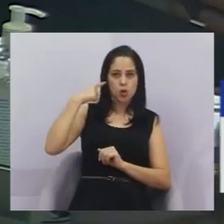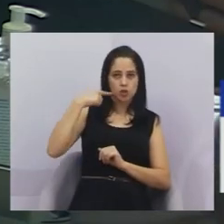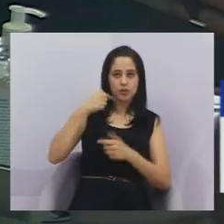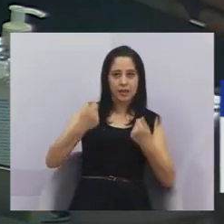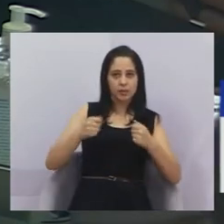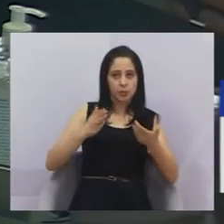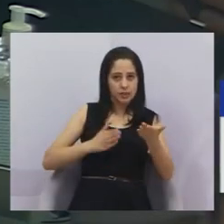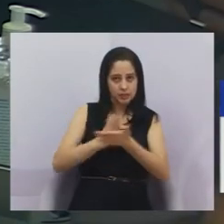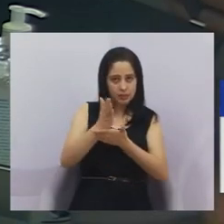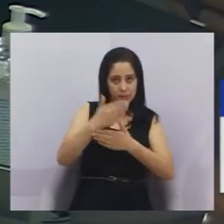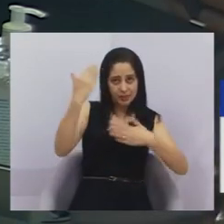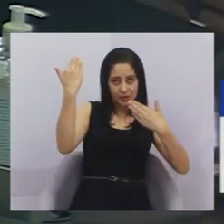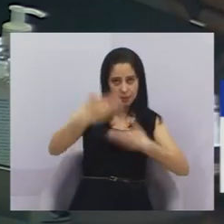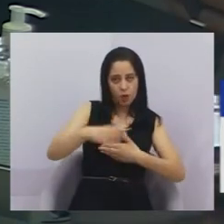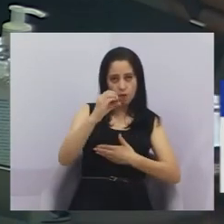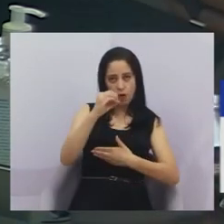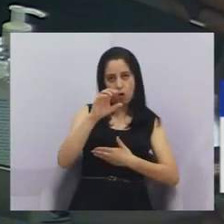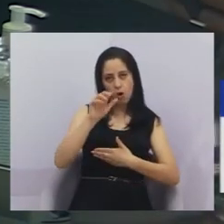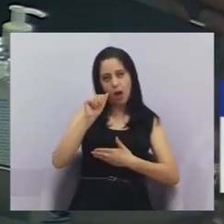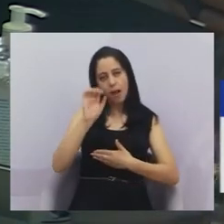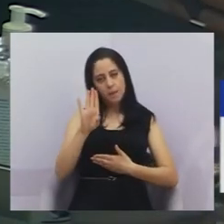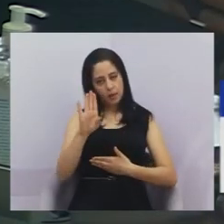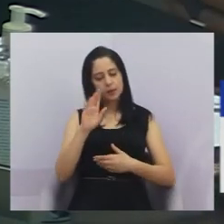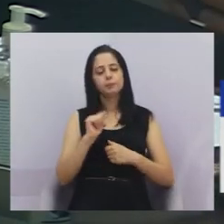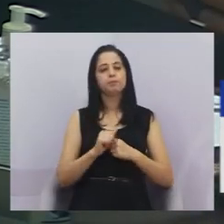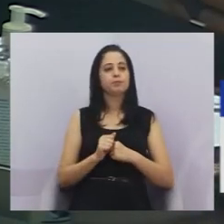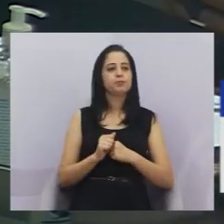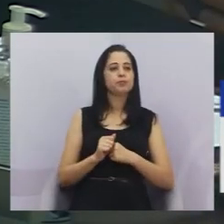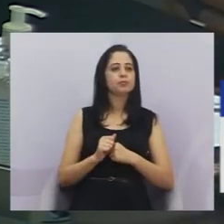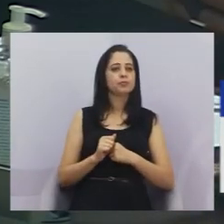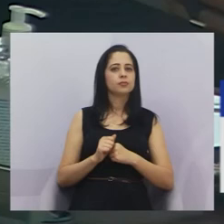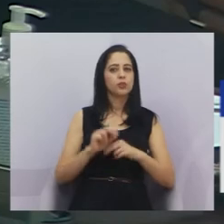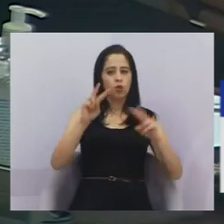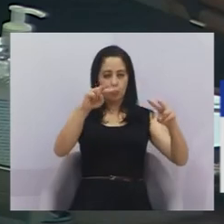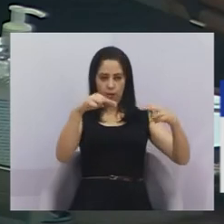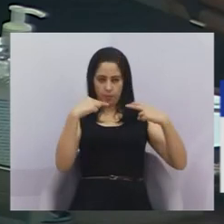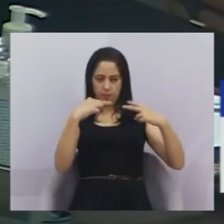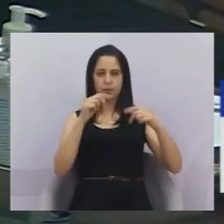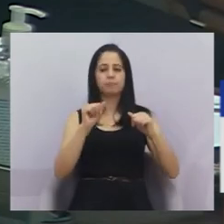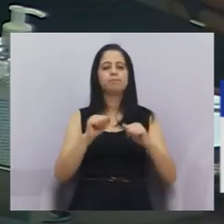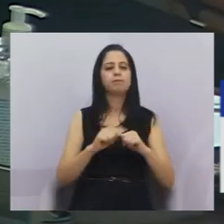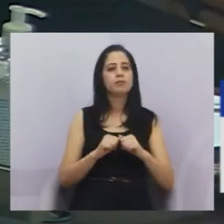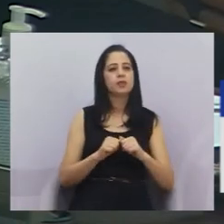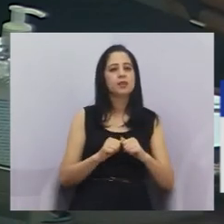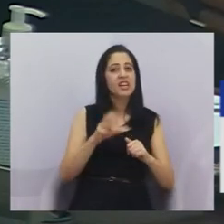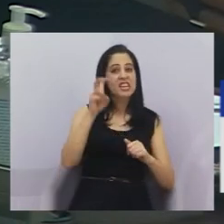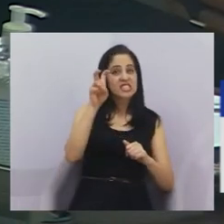no exame da Ordem dos Advogados do Brasil, né? Olha para quem tem uma ideia.